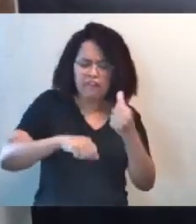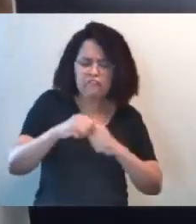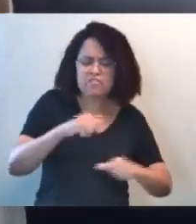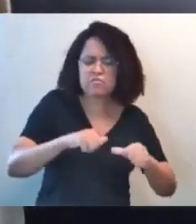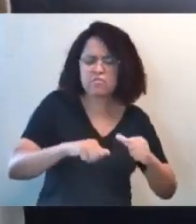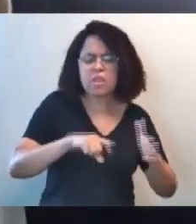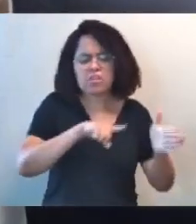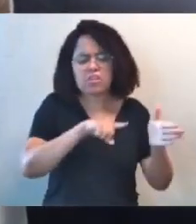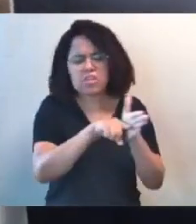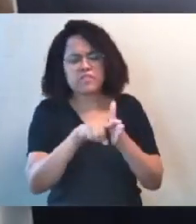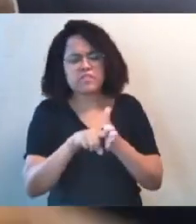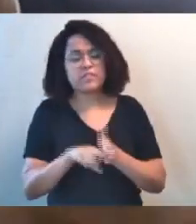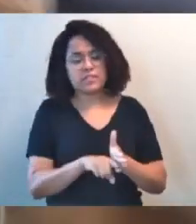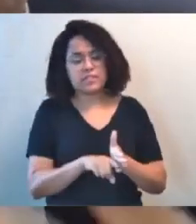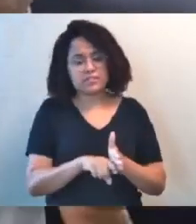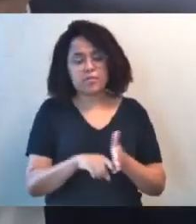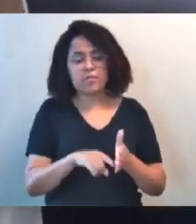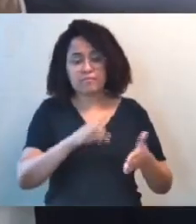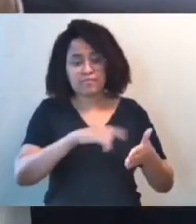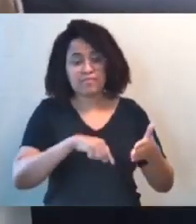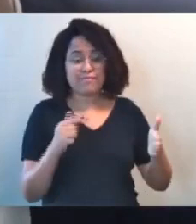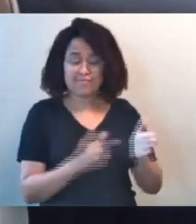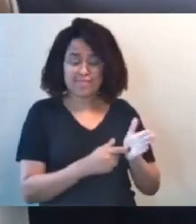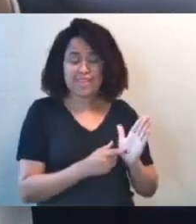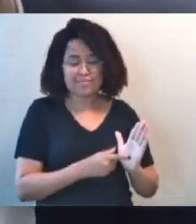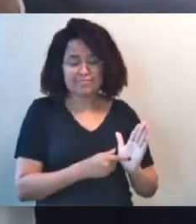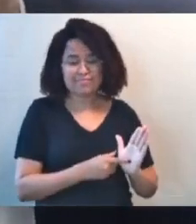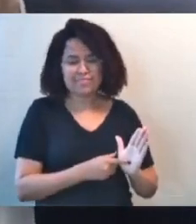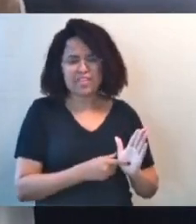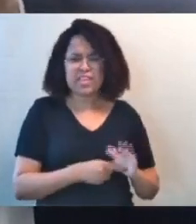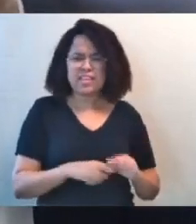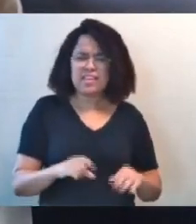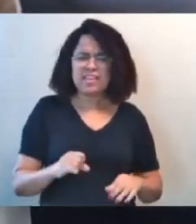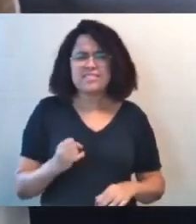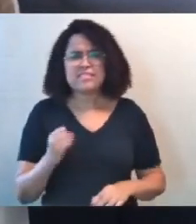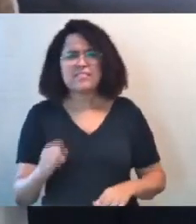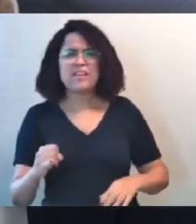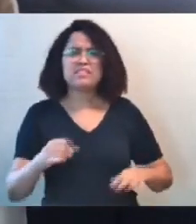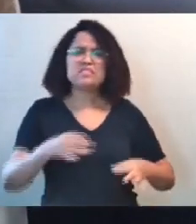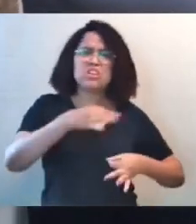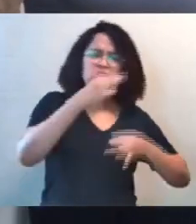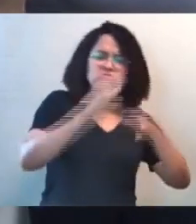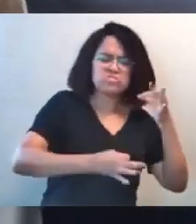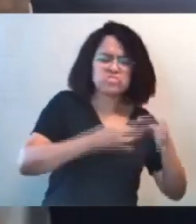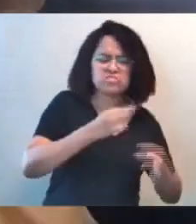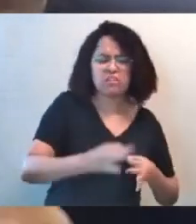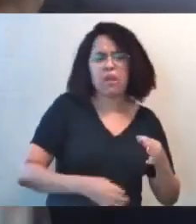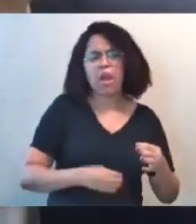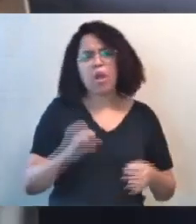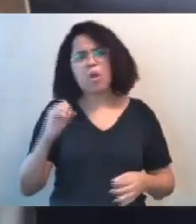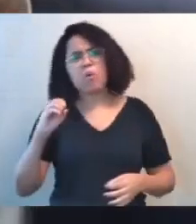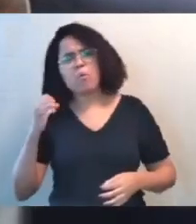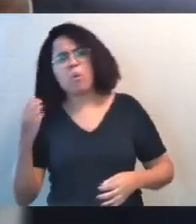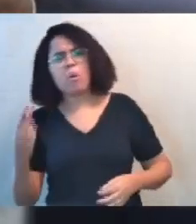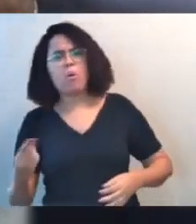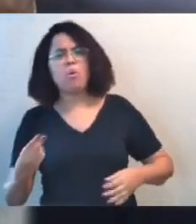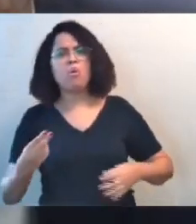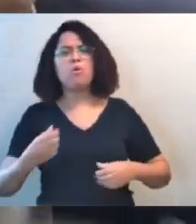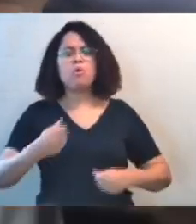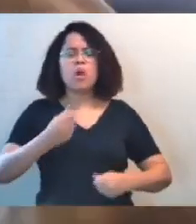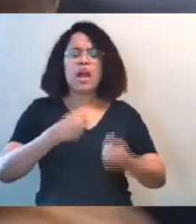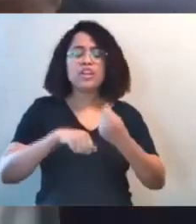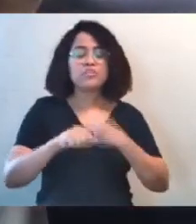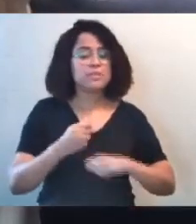decisão, se vai ser judicial, se vai ser administrativa, de alterar o